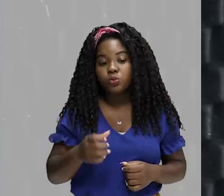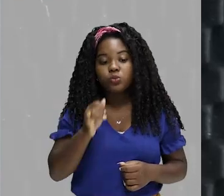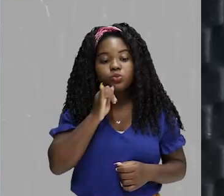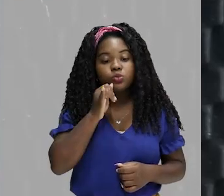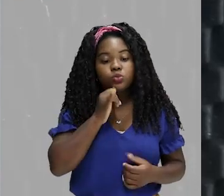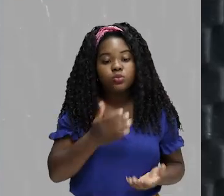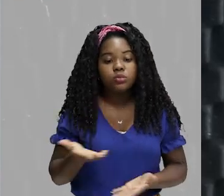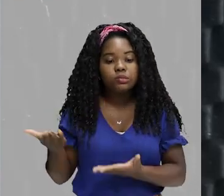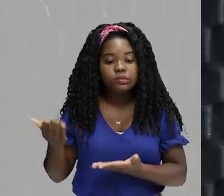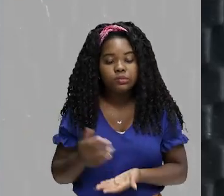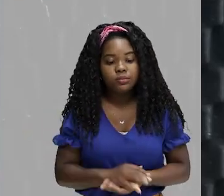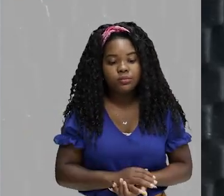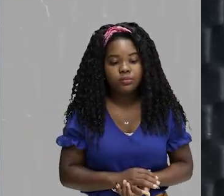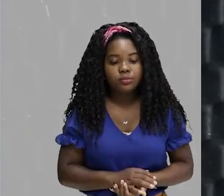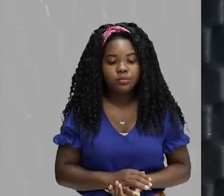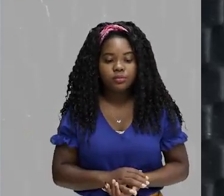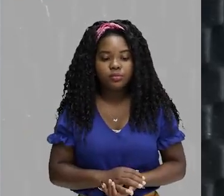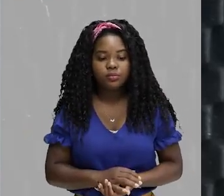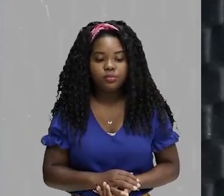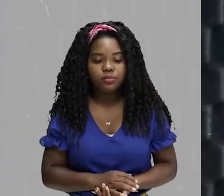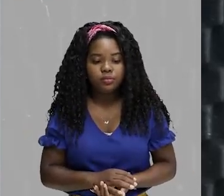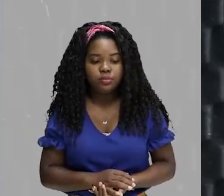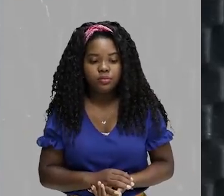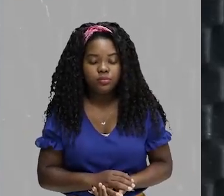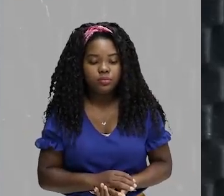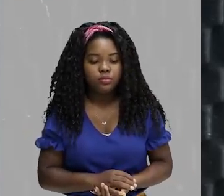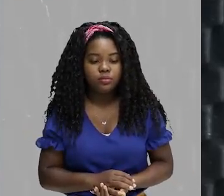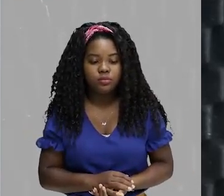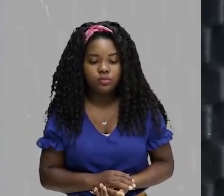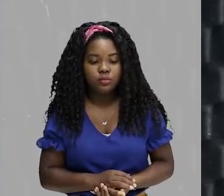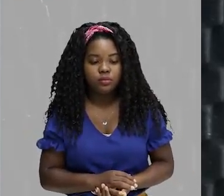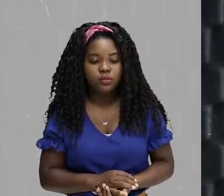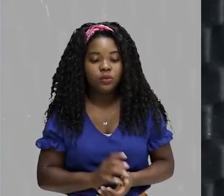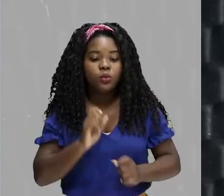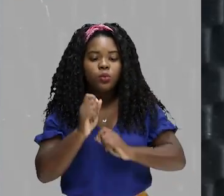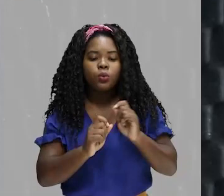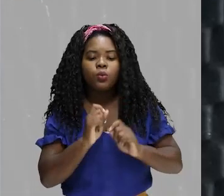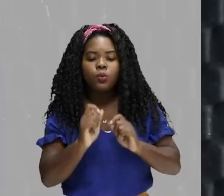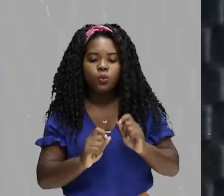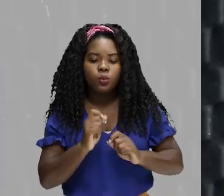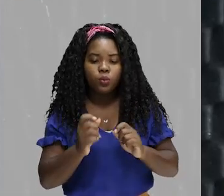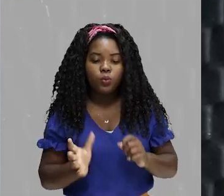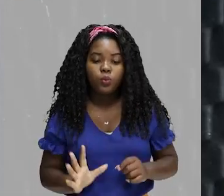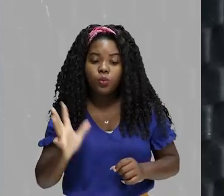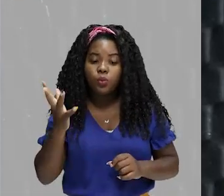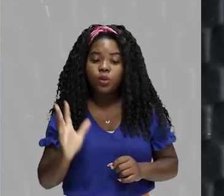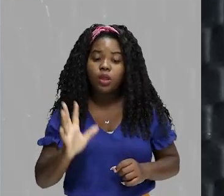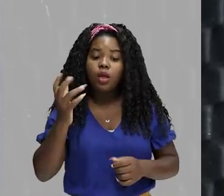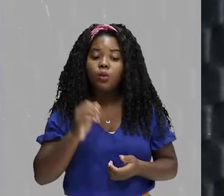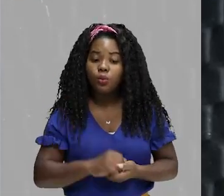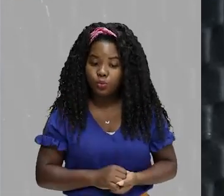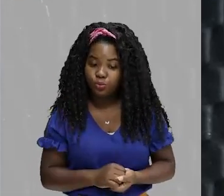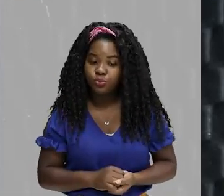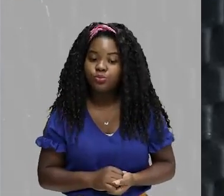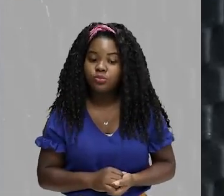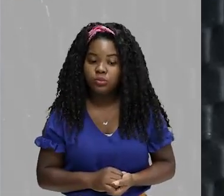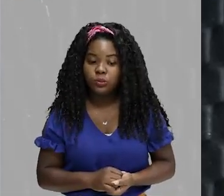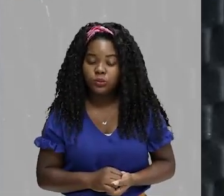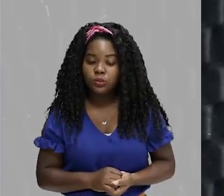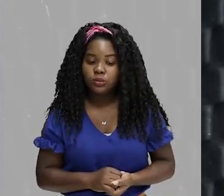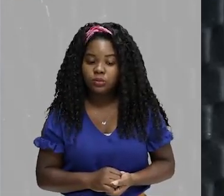com aqueles albañiles? Que ha passado com aqueles albañiles? Eu tenho aqui